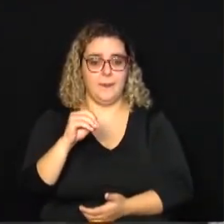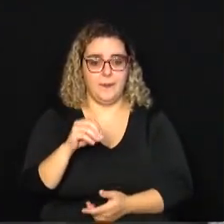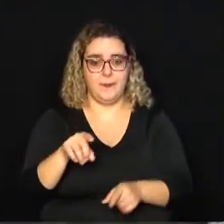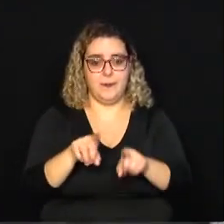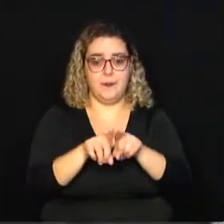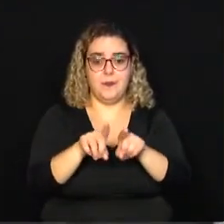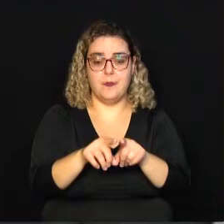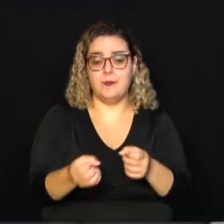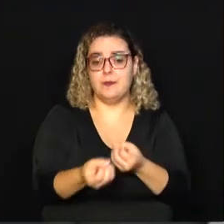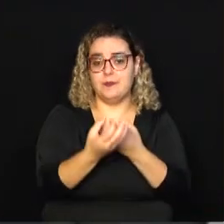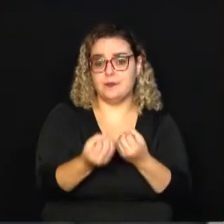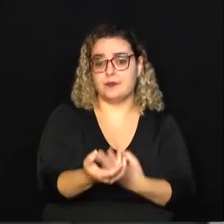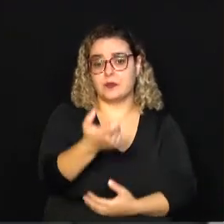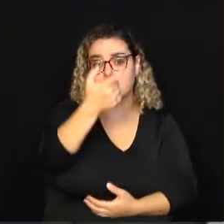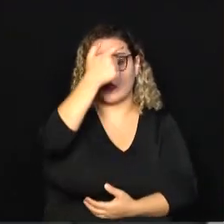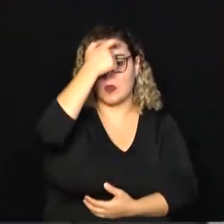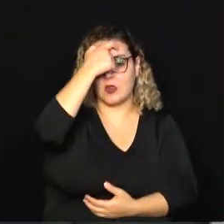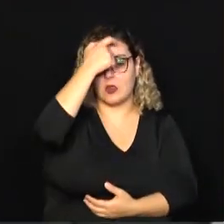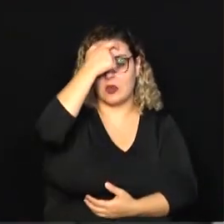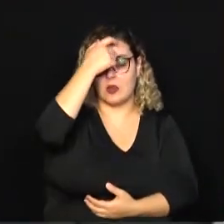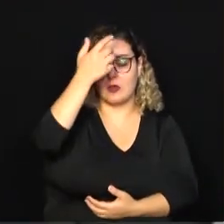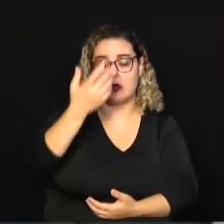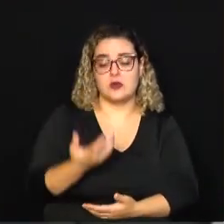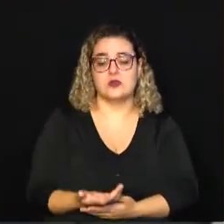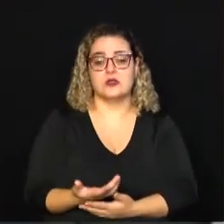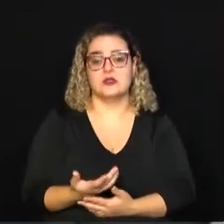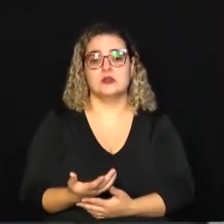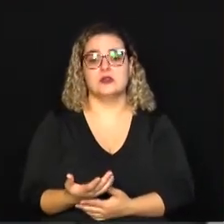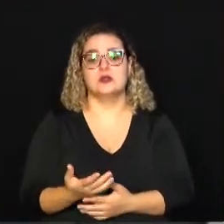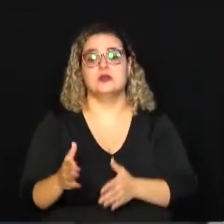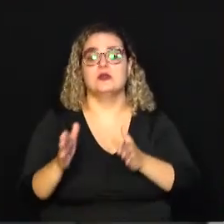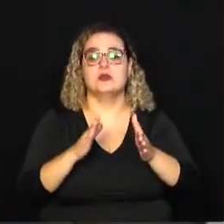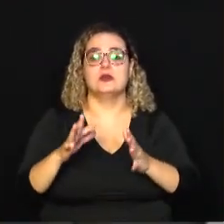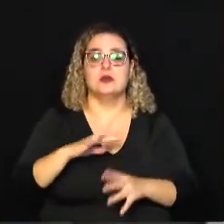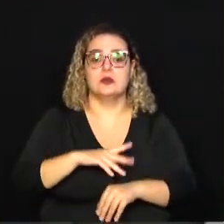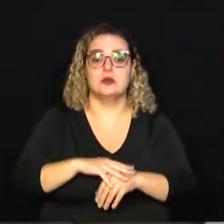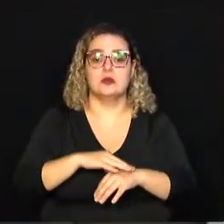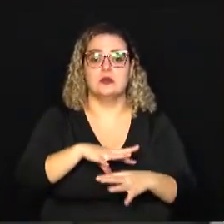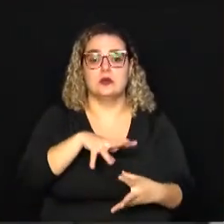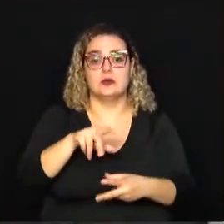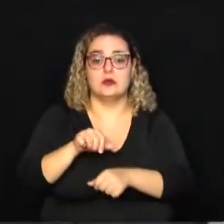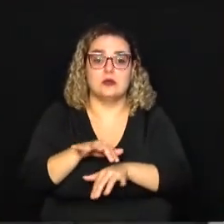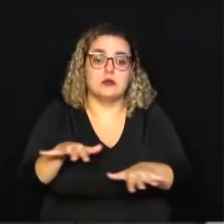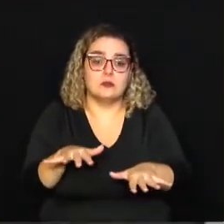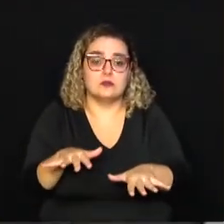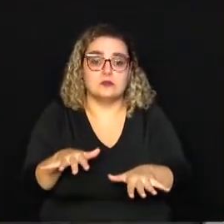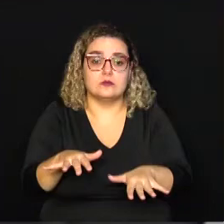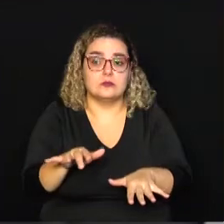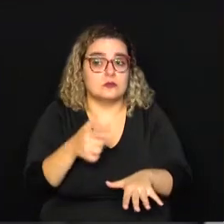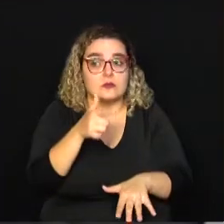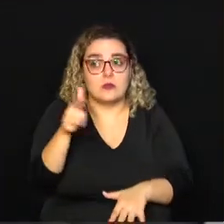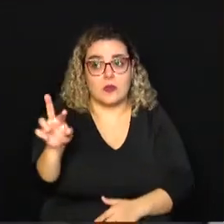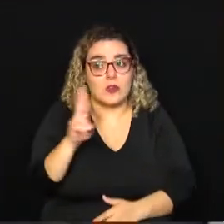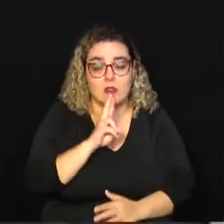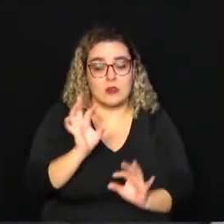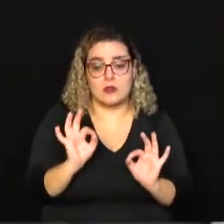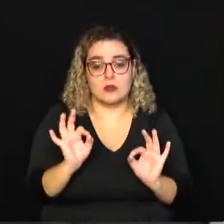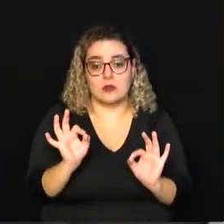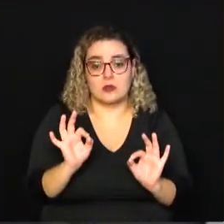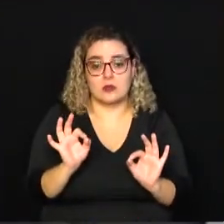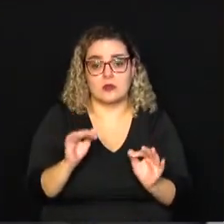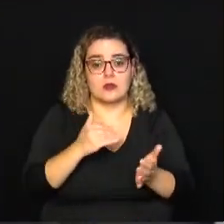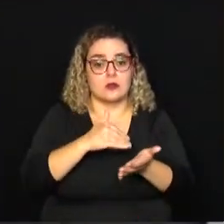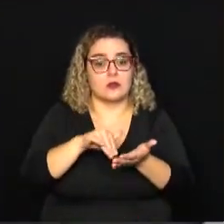informação e de conscientização sobre a pandemia no município. E até agora a gente não teve resposta. O secretário não